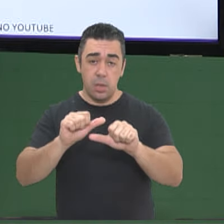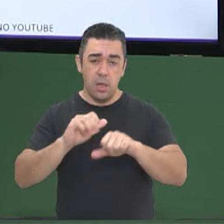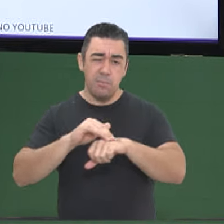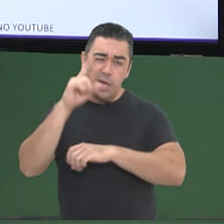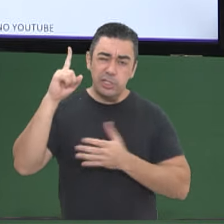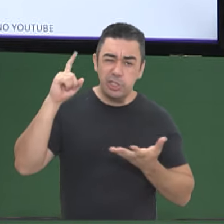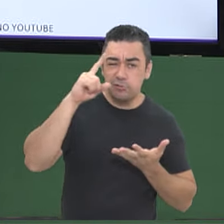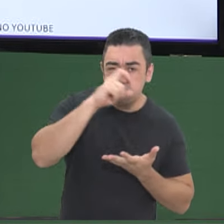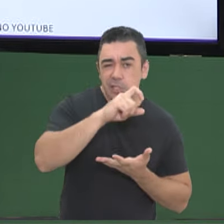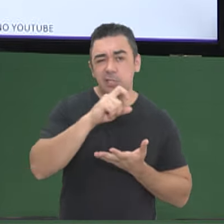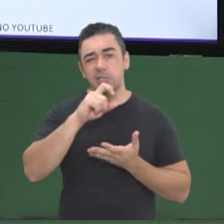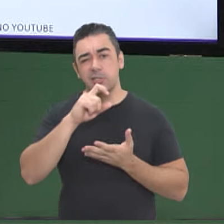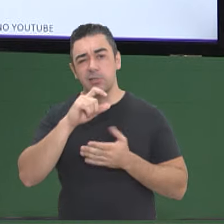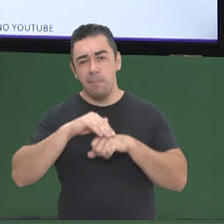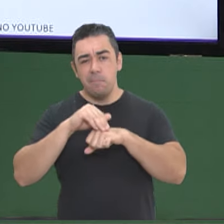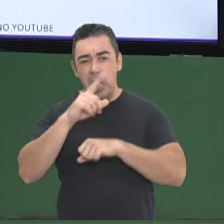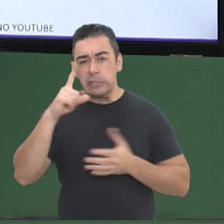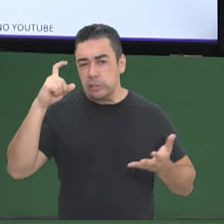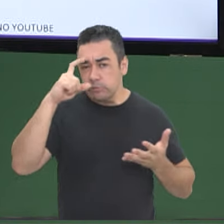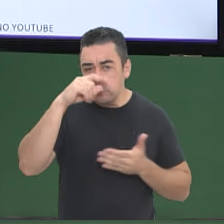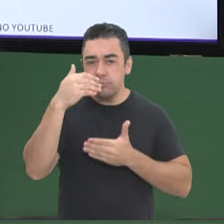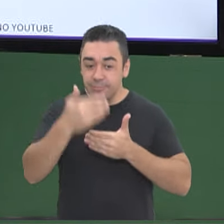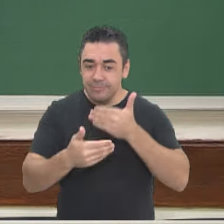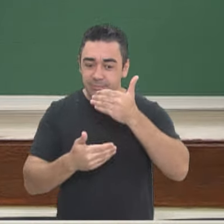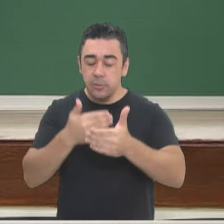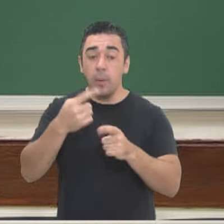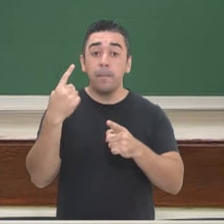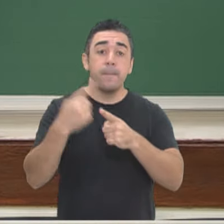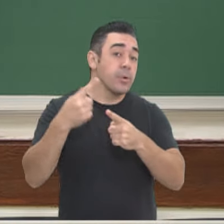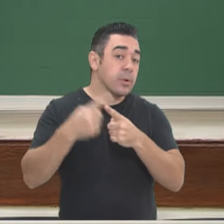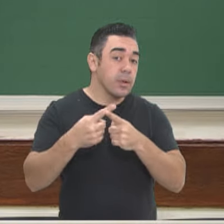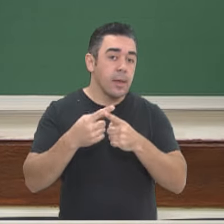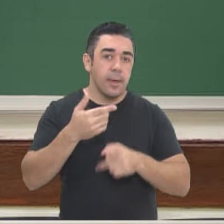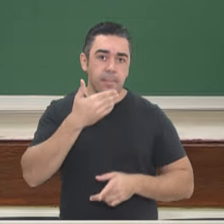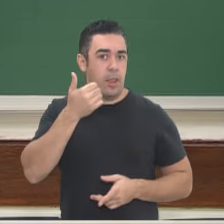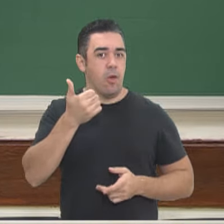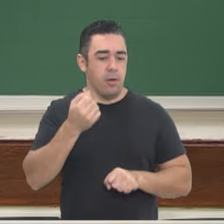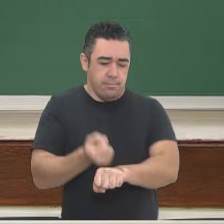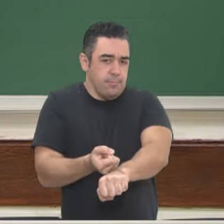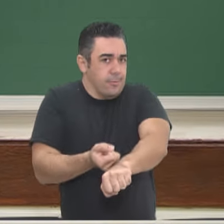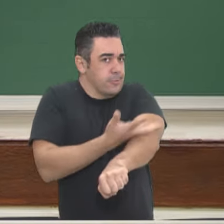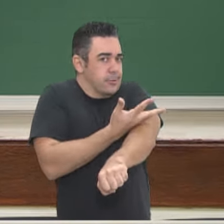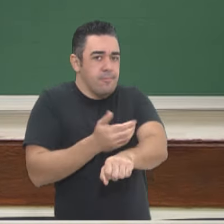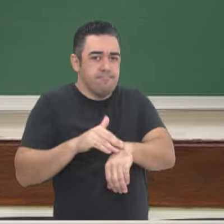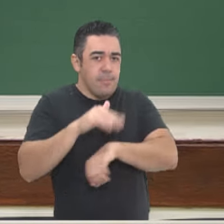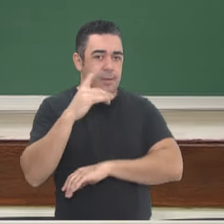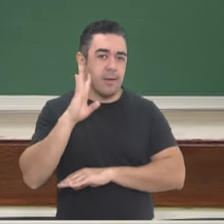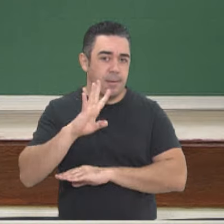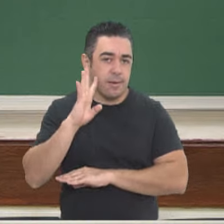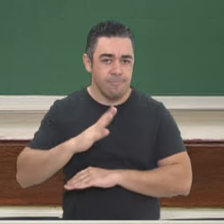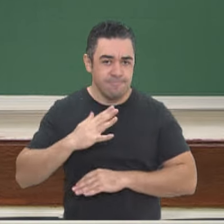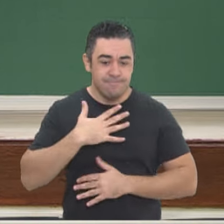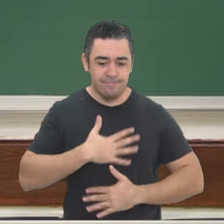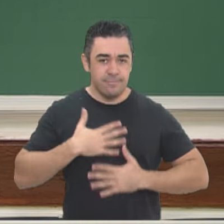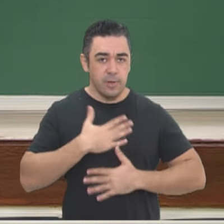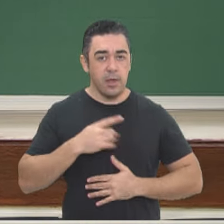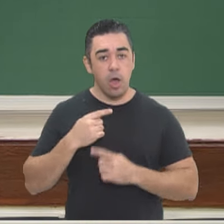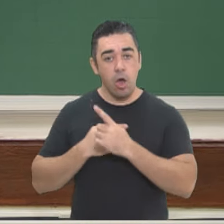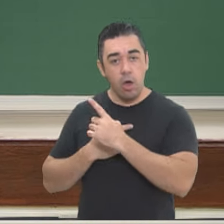difíceis, aumentando o grau de dificuldade para quê? Para ficar mais emocionante, para ficar mais divertido, né? Essa que é